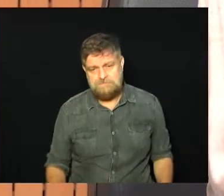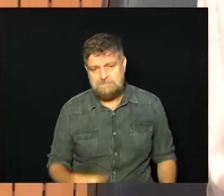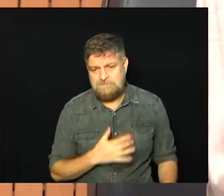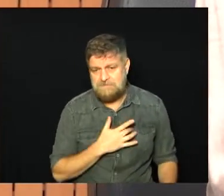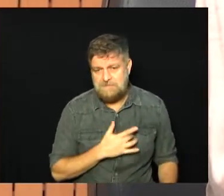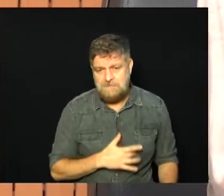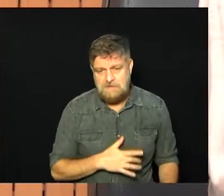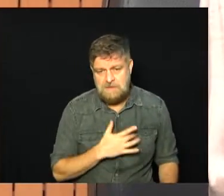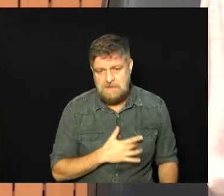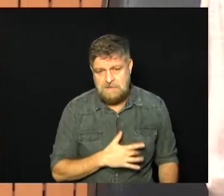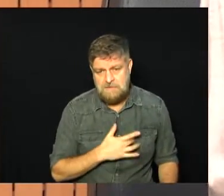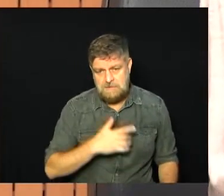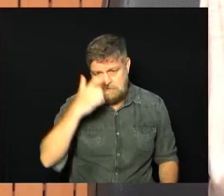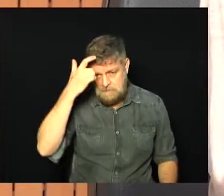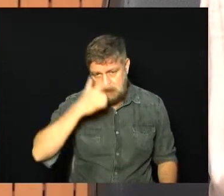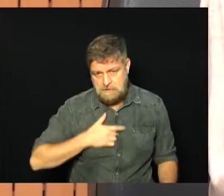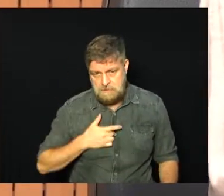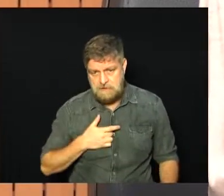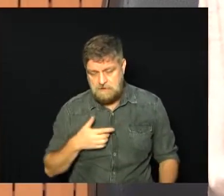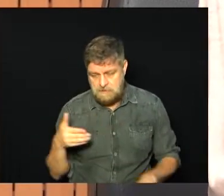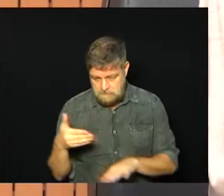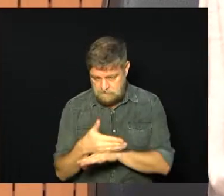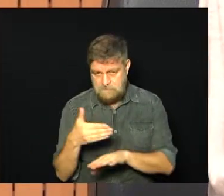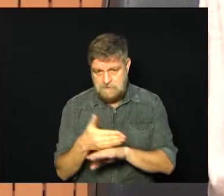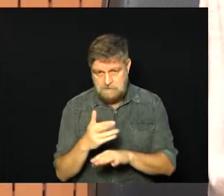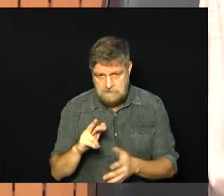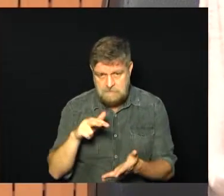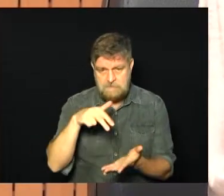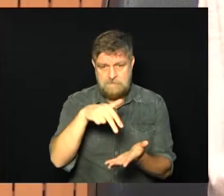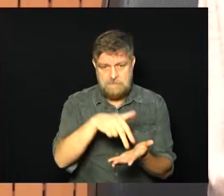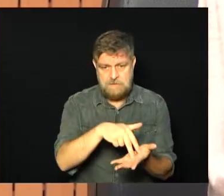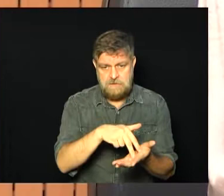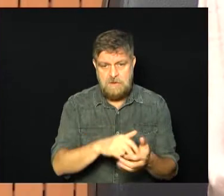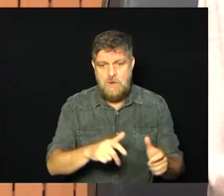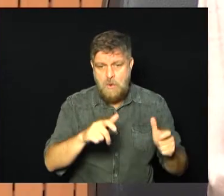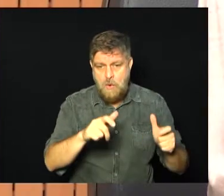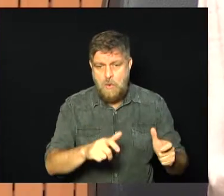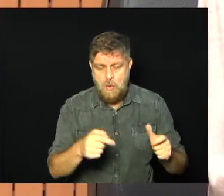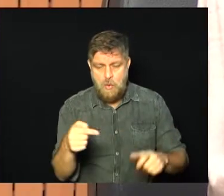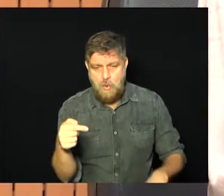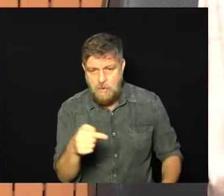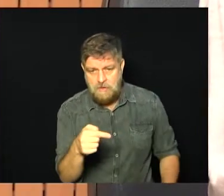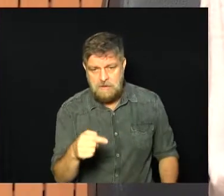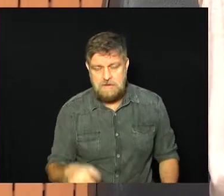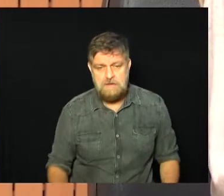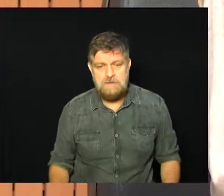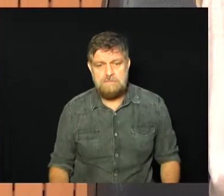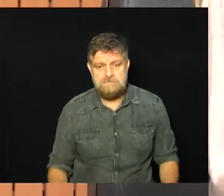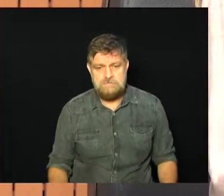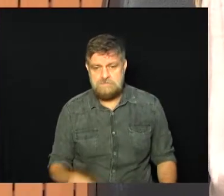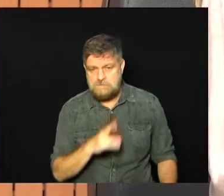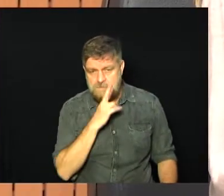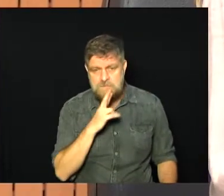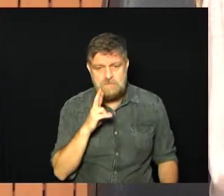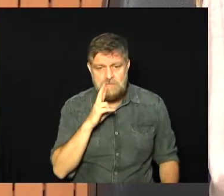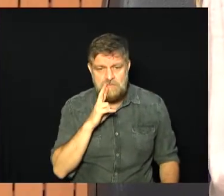e frequento também o cenário que acabou o próprio bar e restaurante